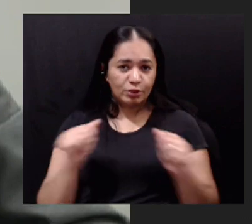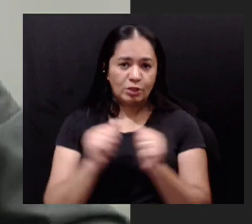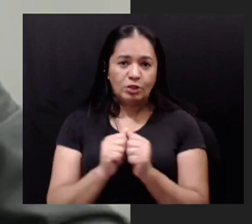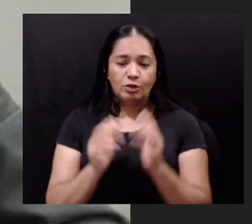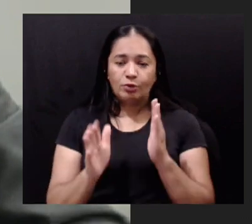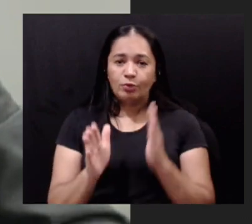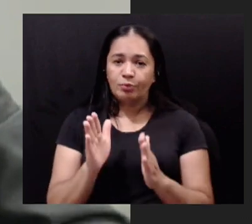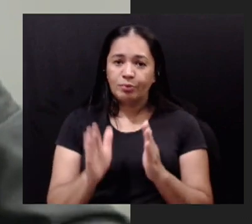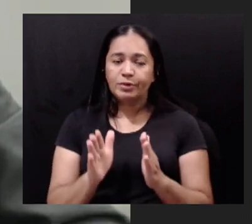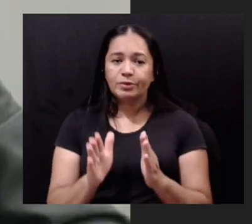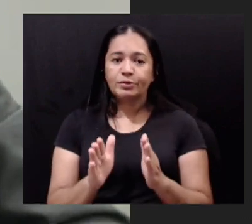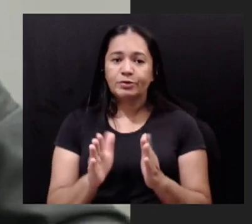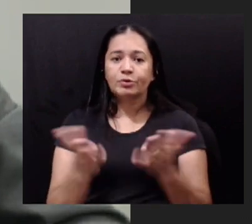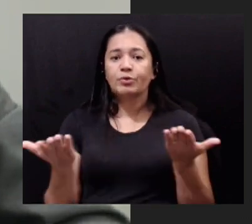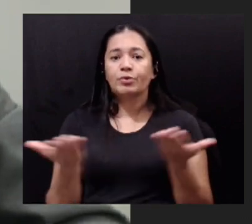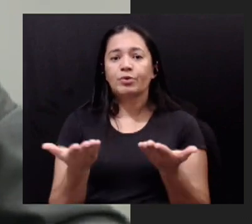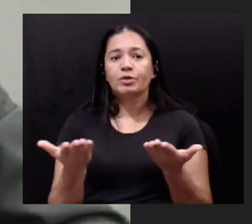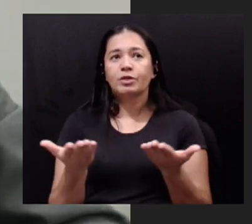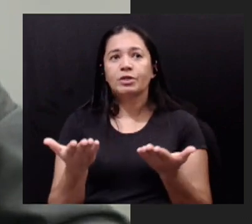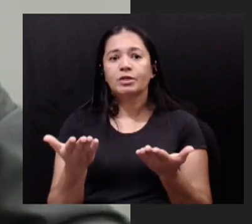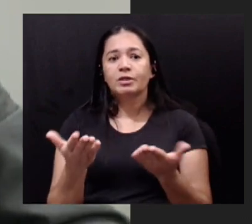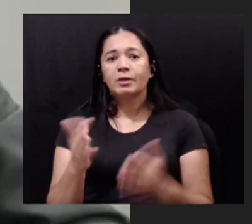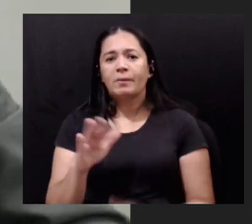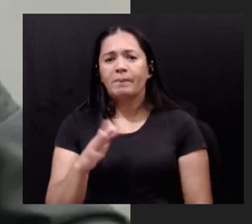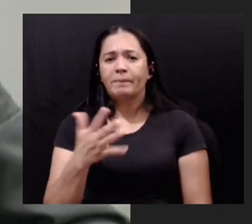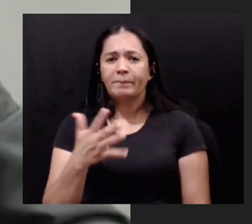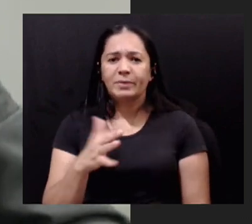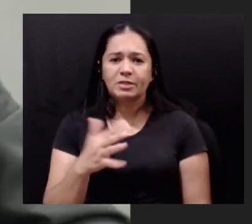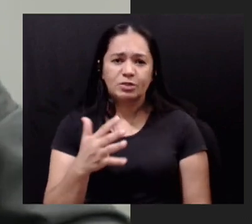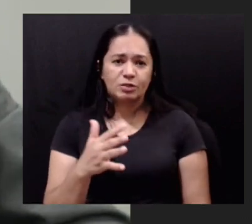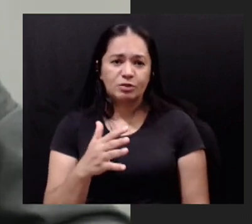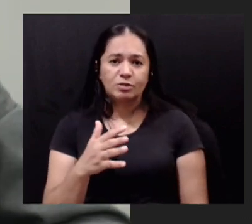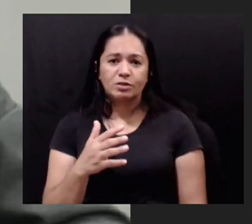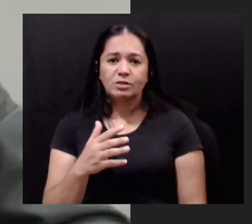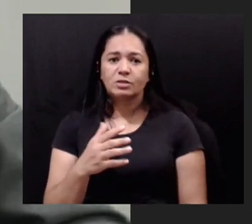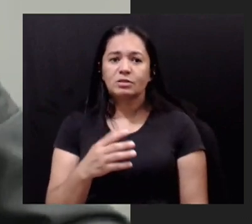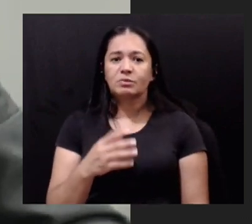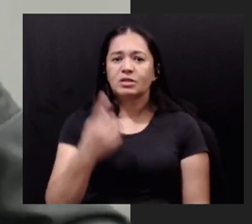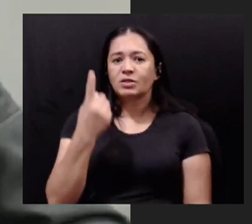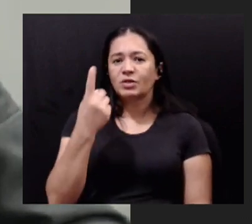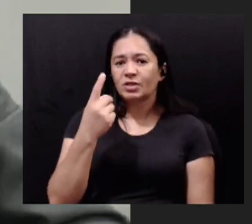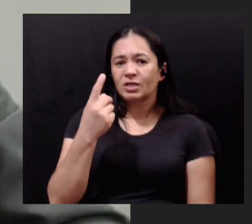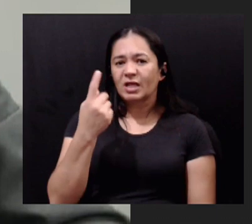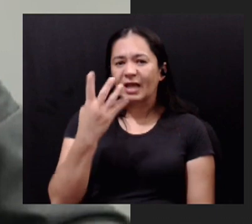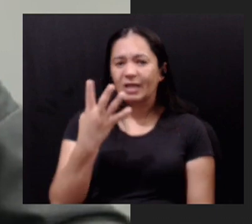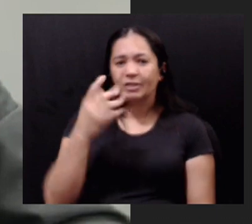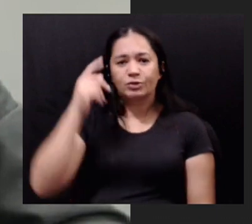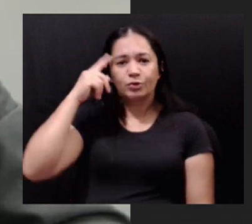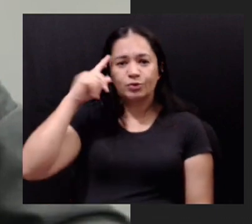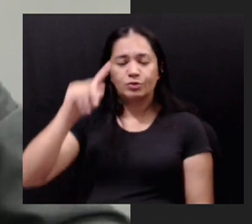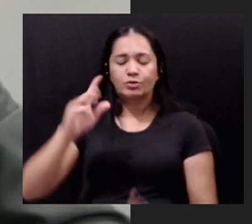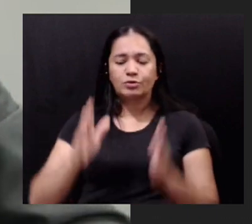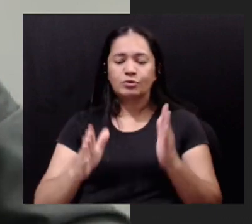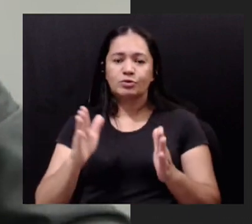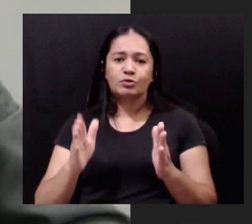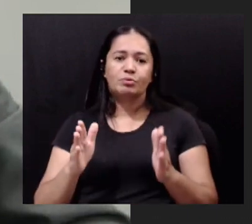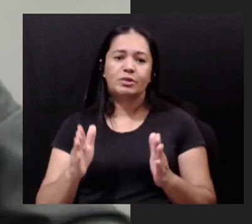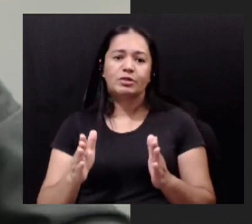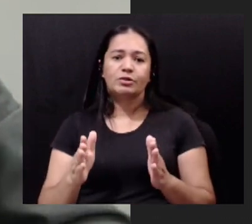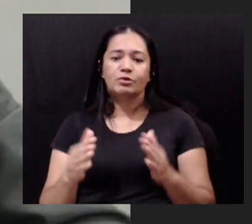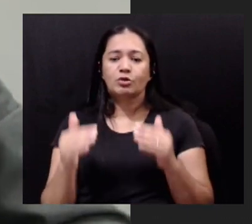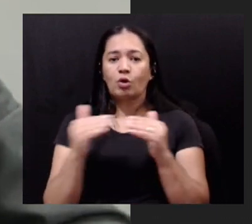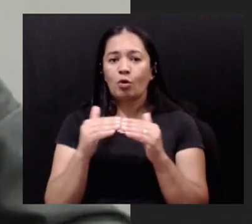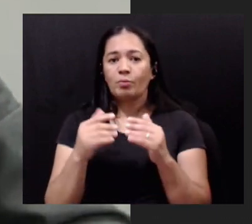hoje em dia a gente tende a tratar por 14 dias, né, com uma combinação de antibióticos que vai variar de paciente